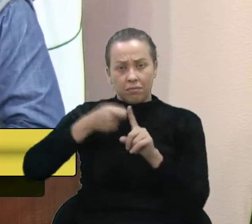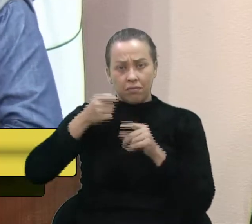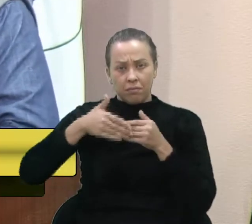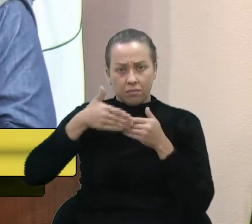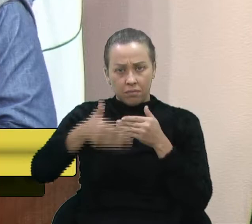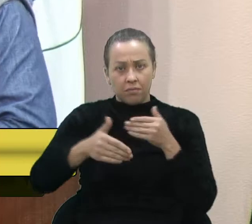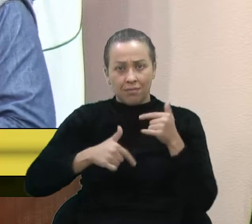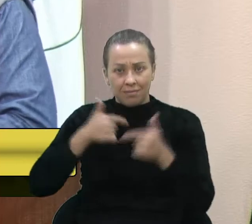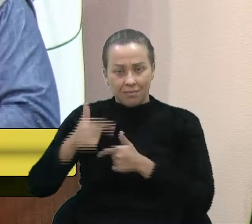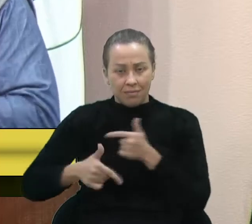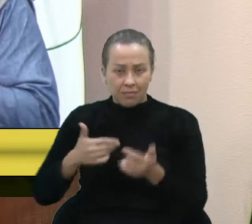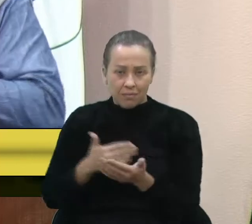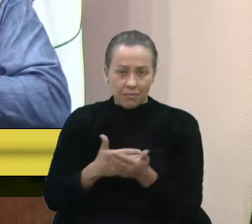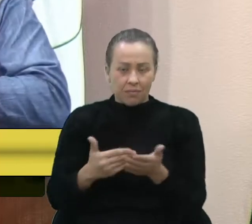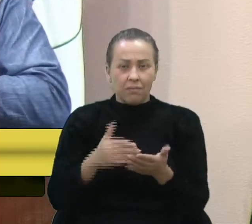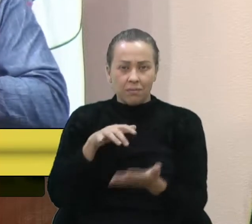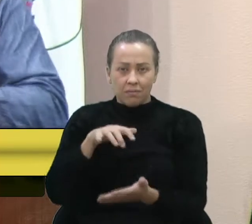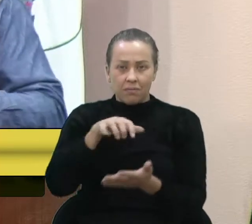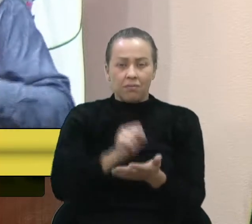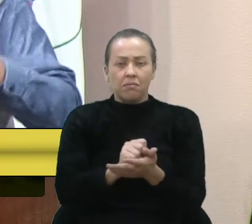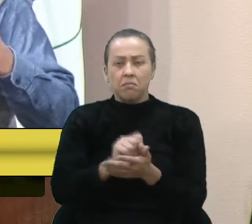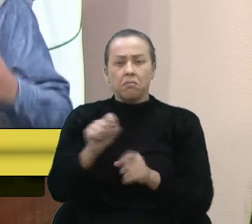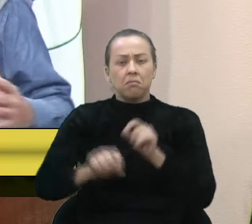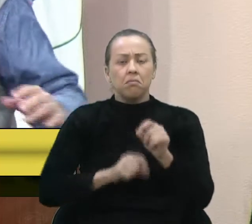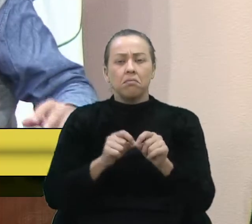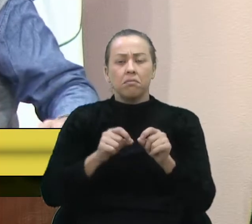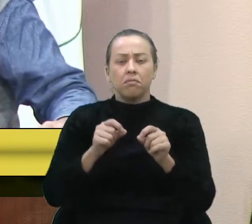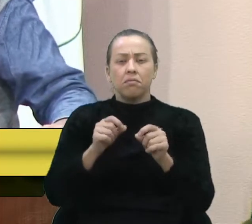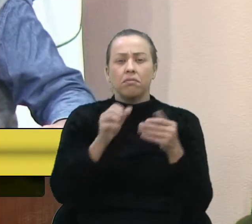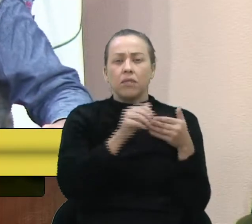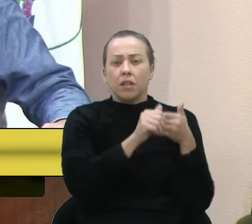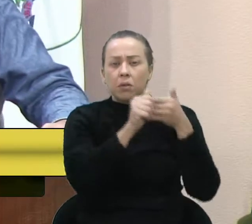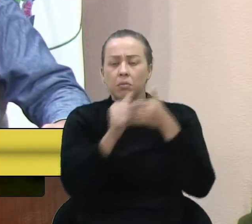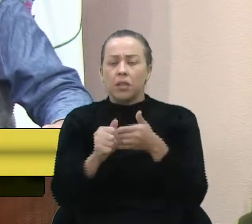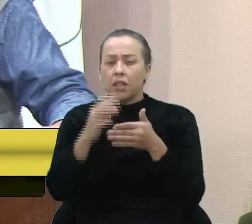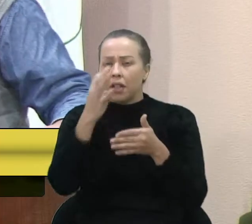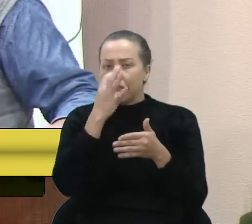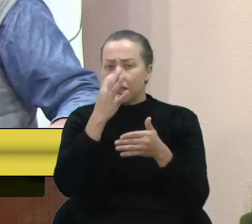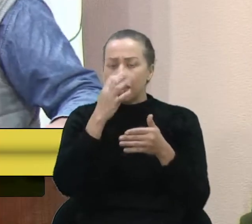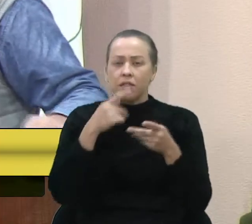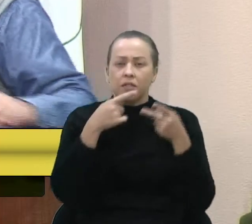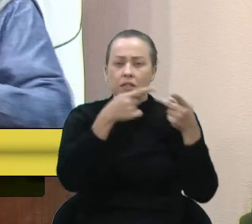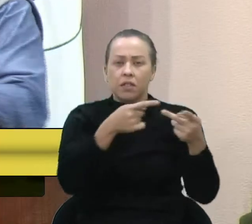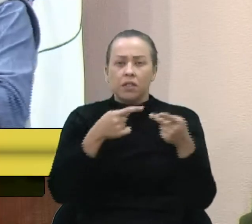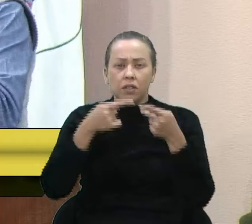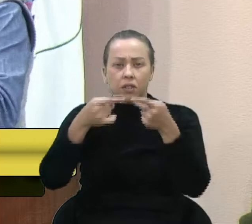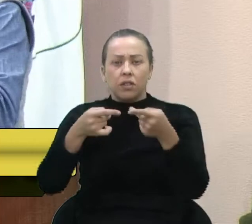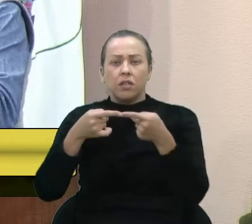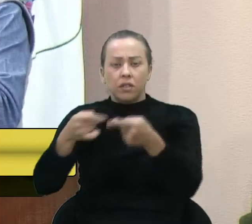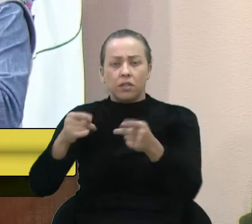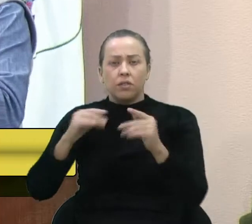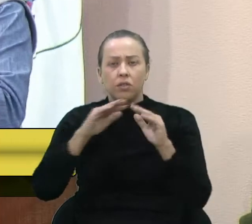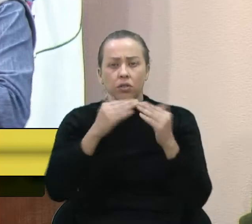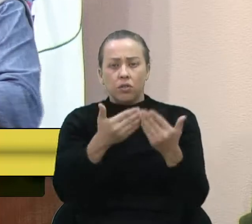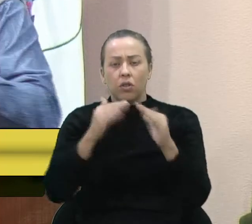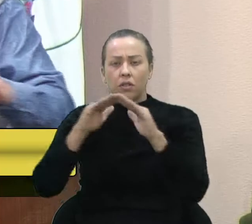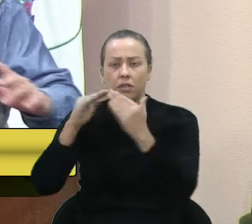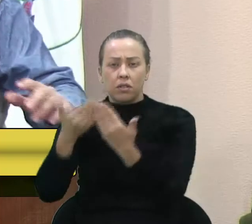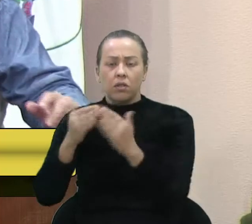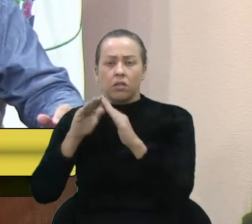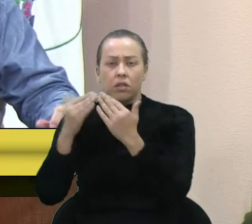de legislatura, que tem sido acompanhar atentamente e visitar uma série de escolas,